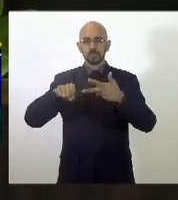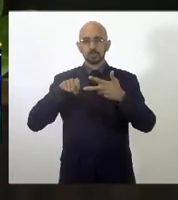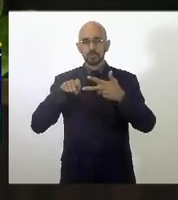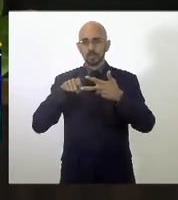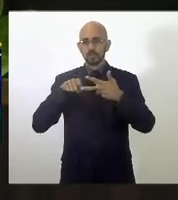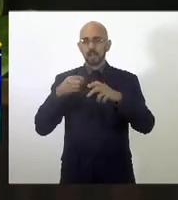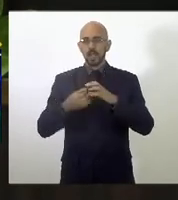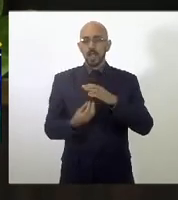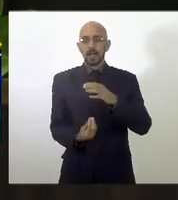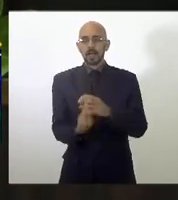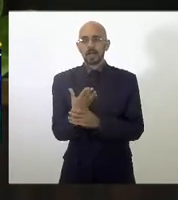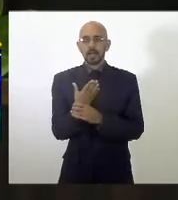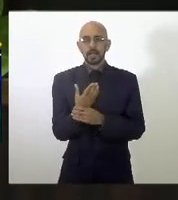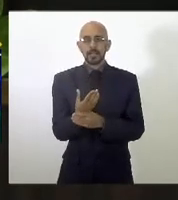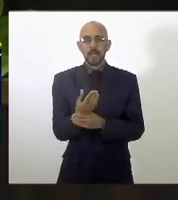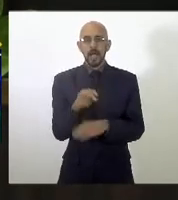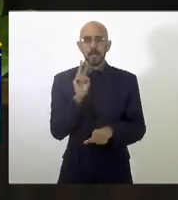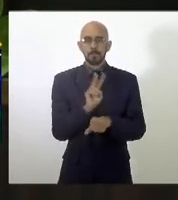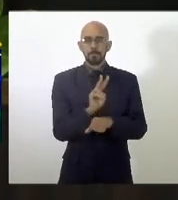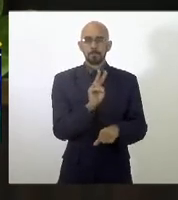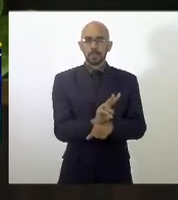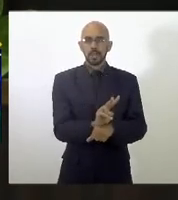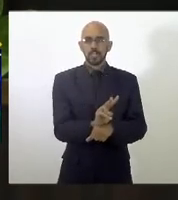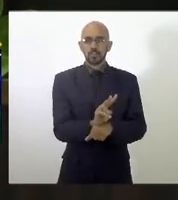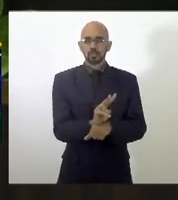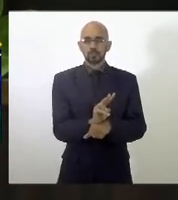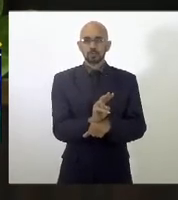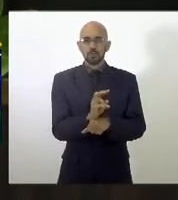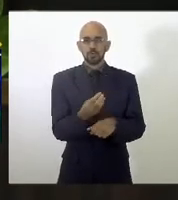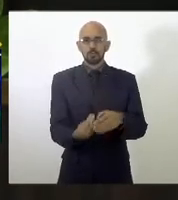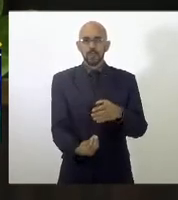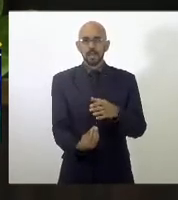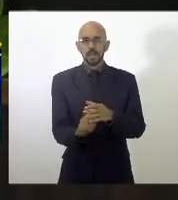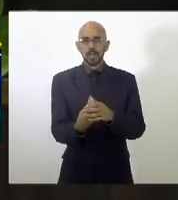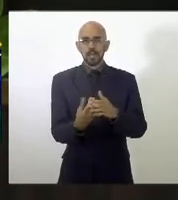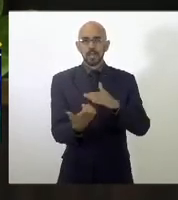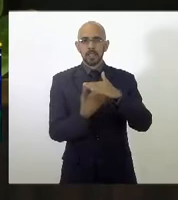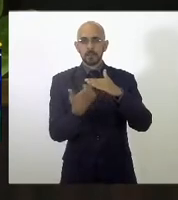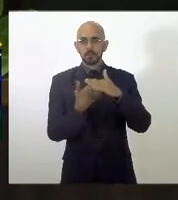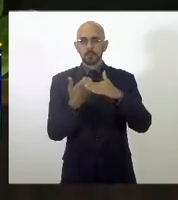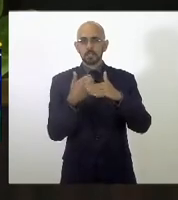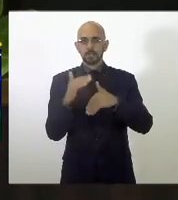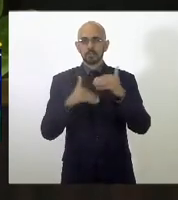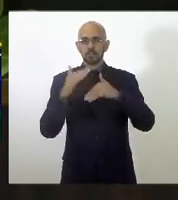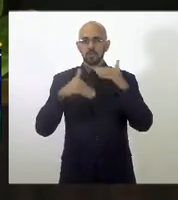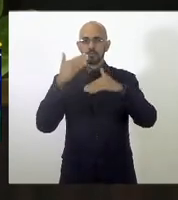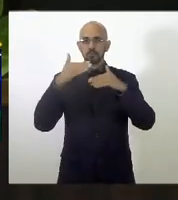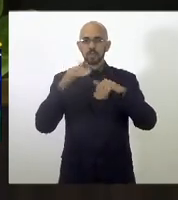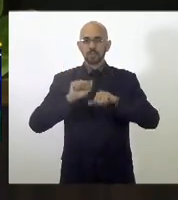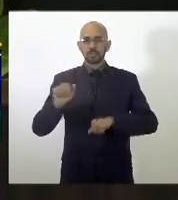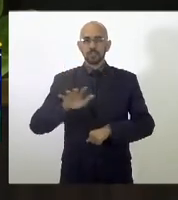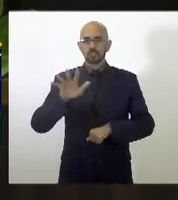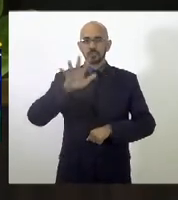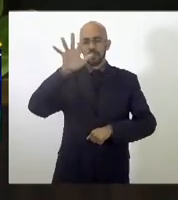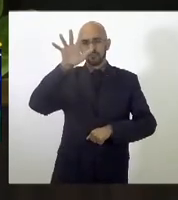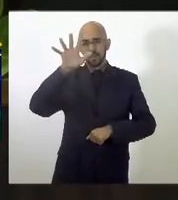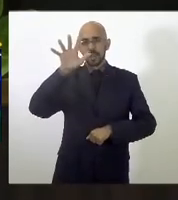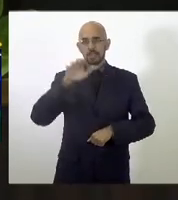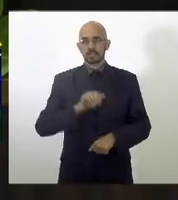a criar linha de crédito para o fomento de empreendimentos econômicos desenvolvidos em territórios de favela, na forma que